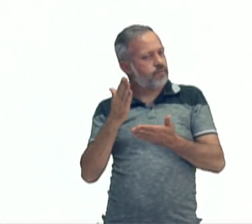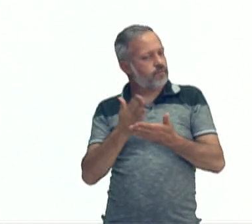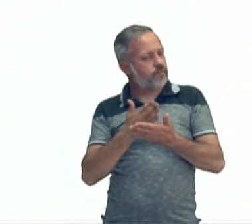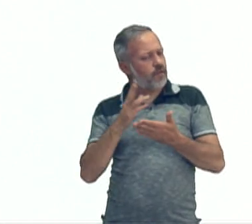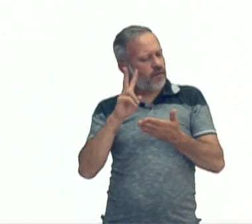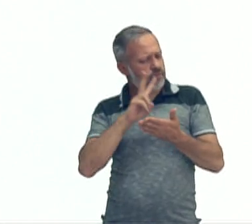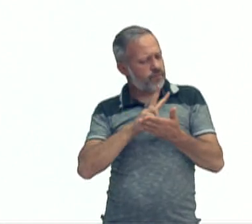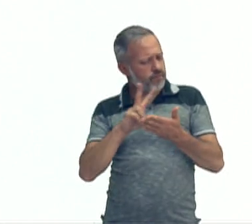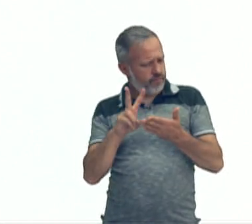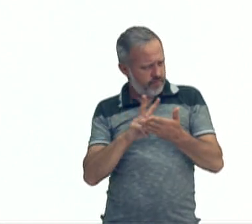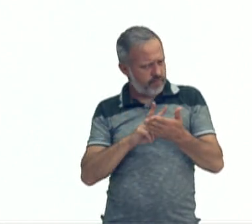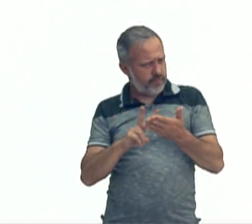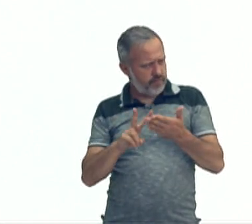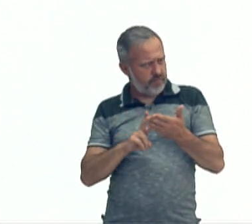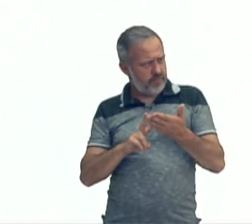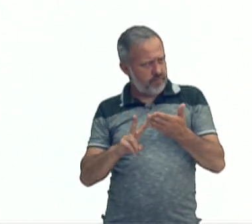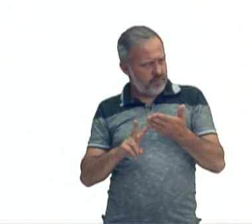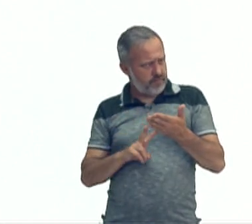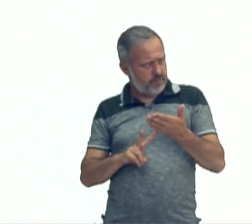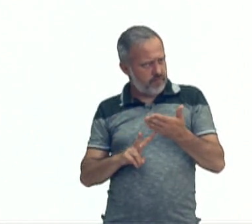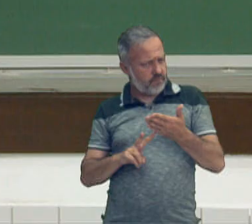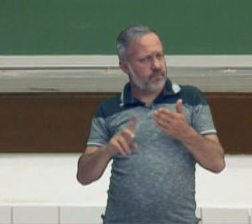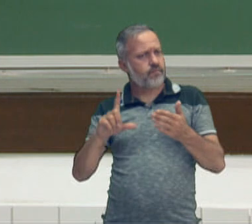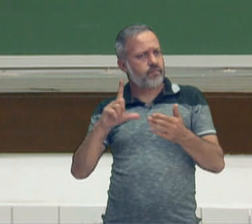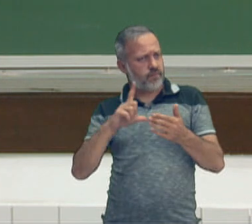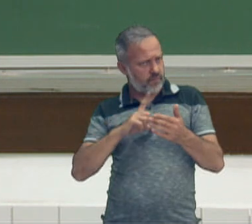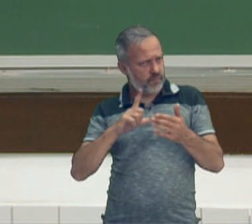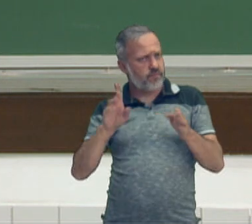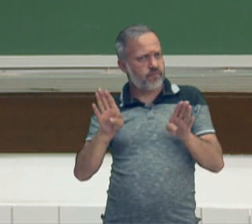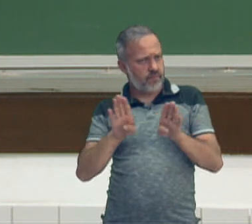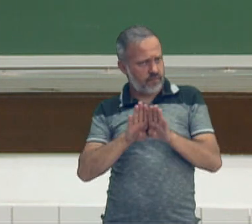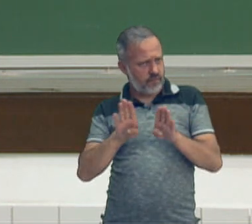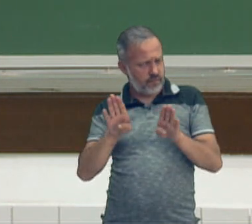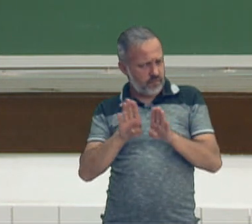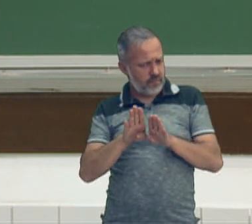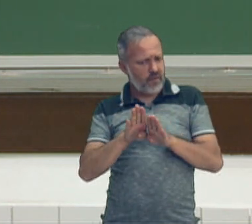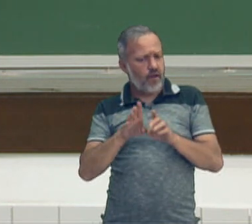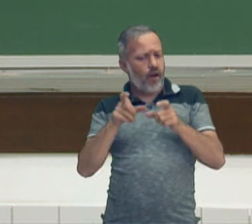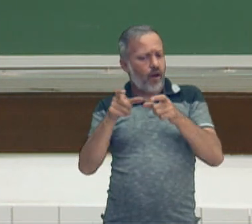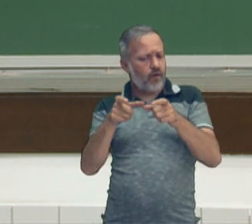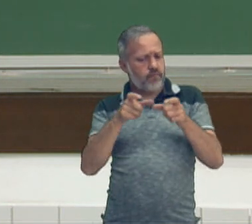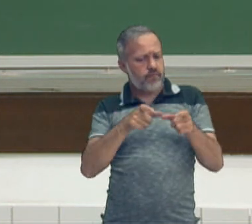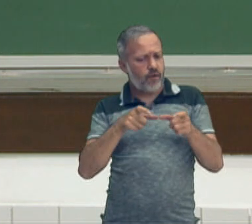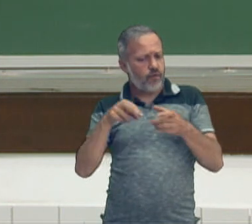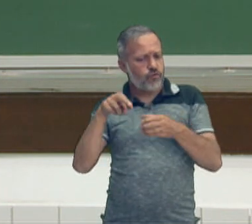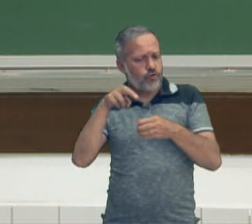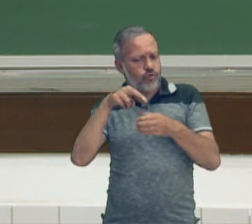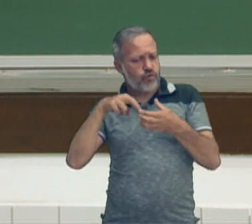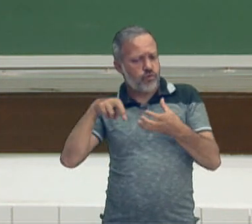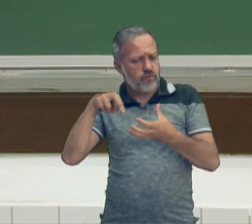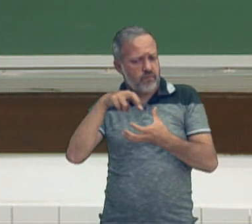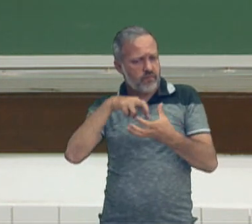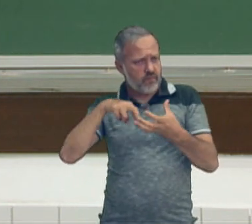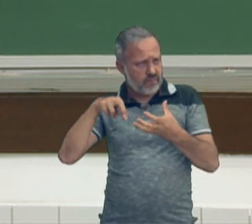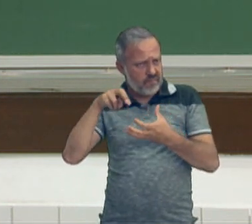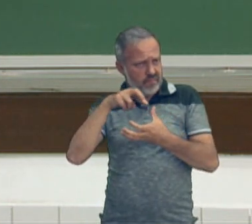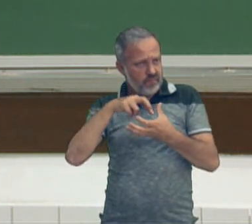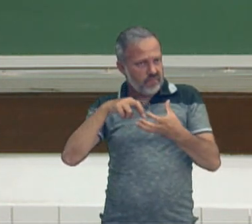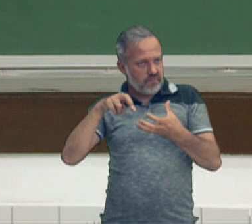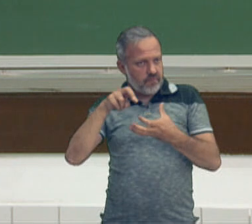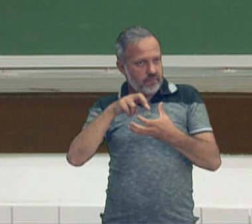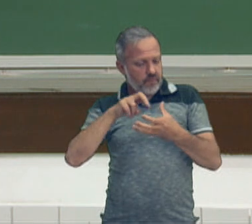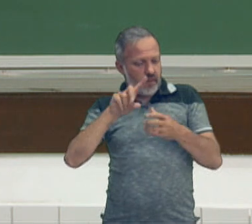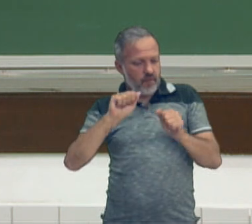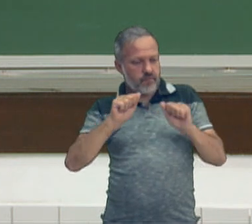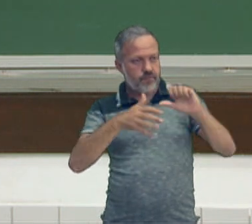como um advanced, assim. Existe uma outra forma de regionalização que, além da América anglo-saxônica e latina, ele coloca aqui